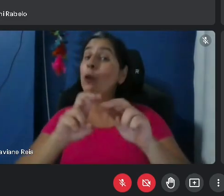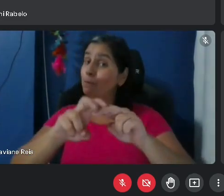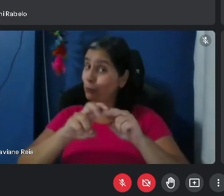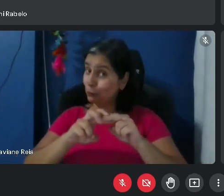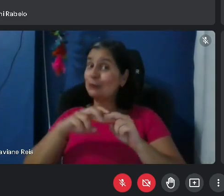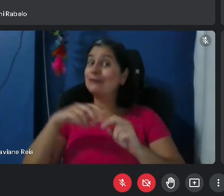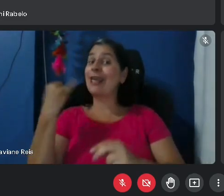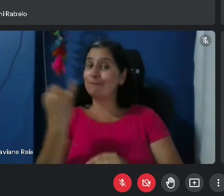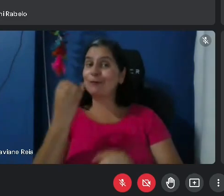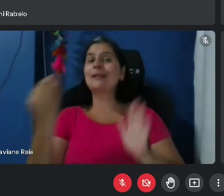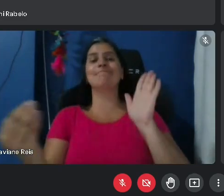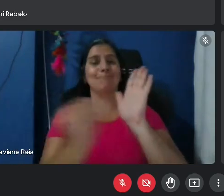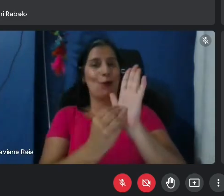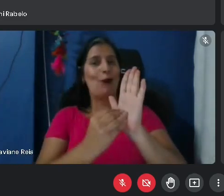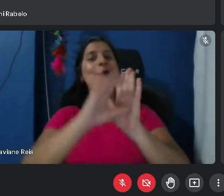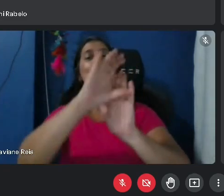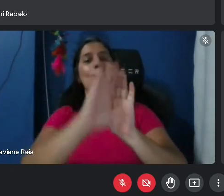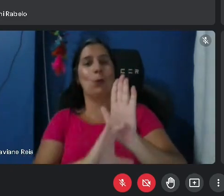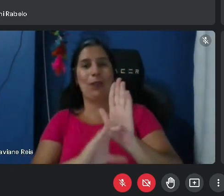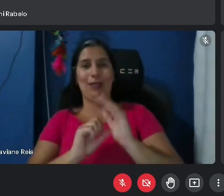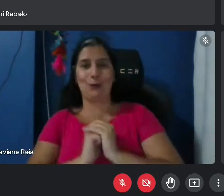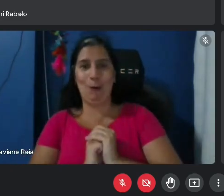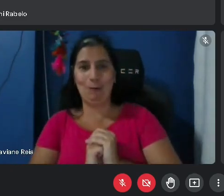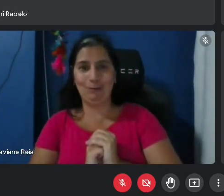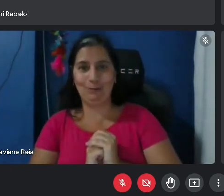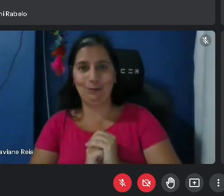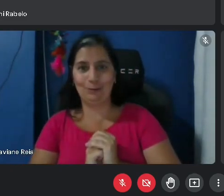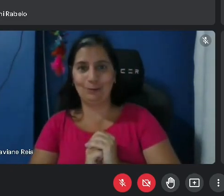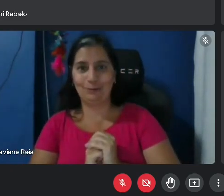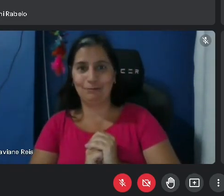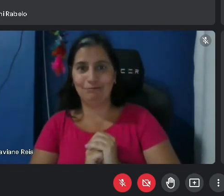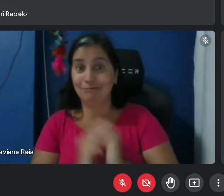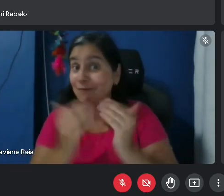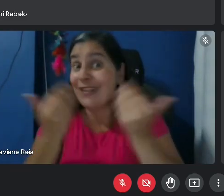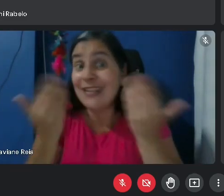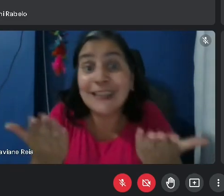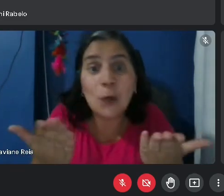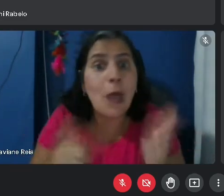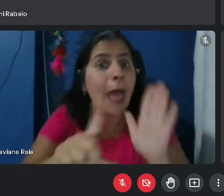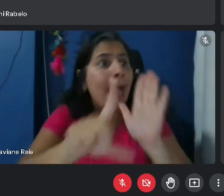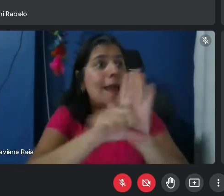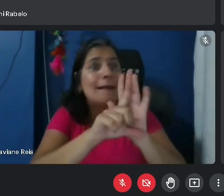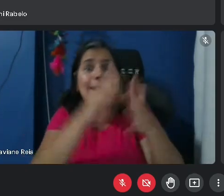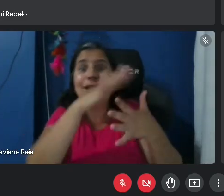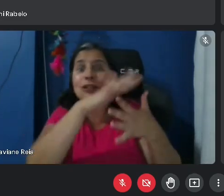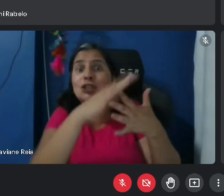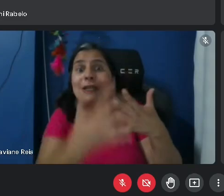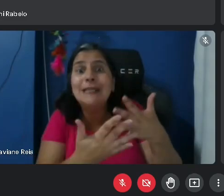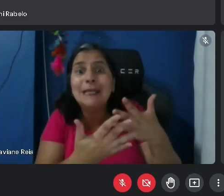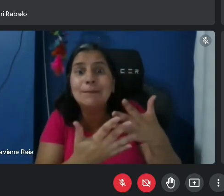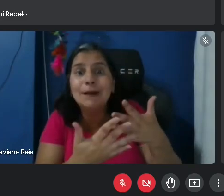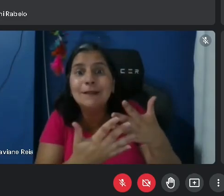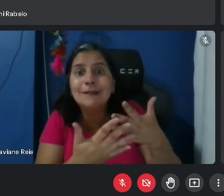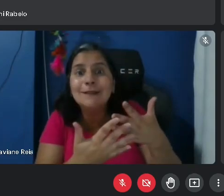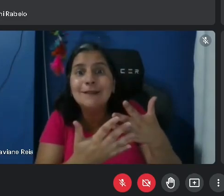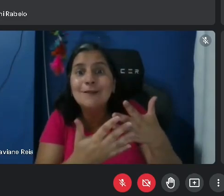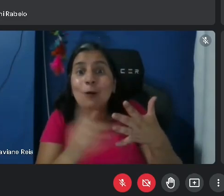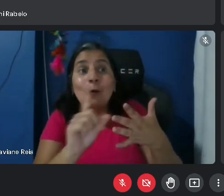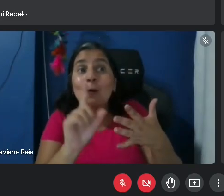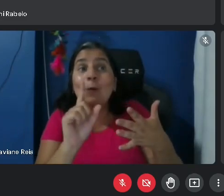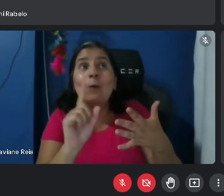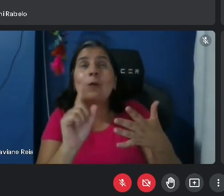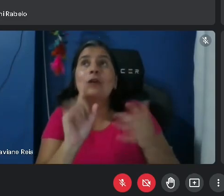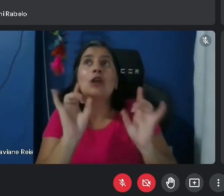ele vai utilizar para o ensino? Por isso é importante, sim, estar tudo dentro do currículo. Então, a